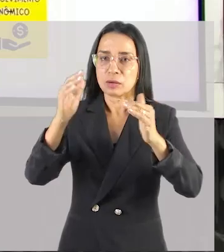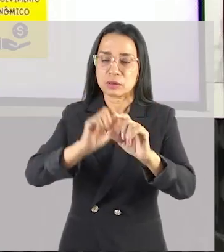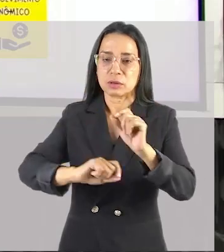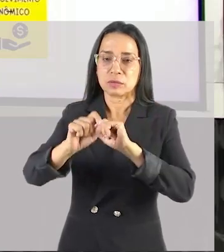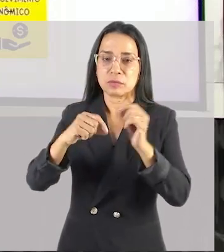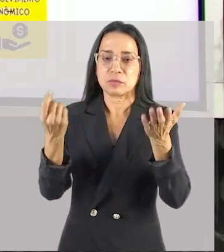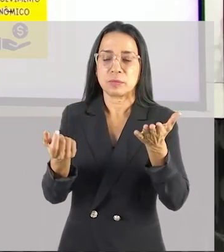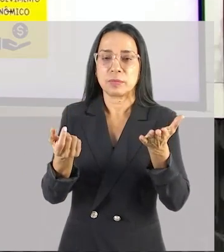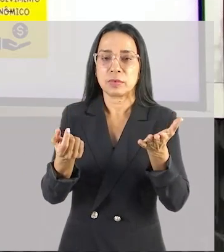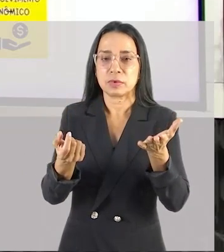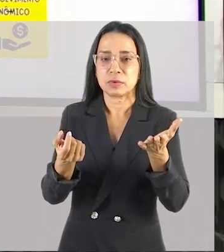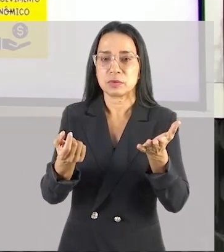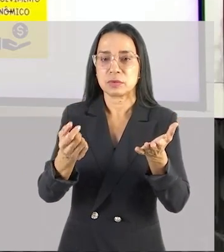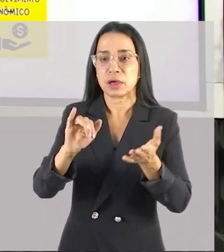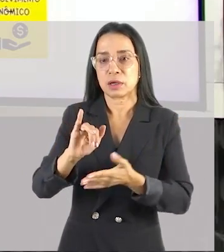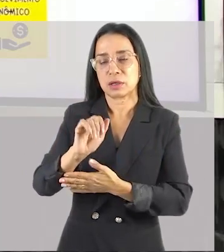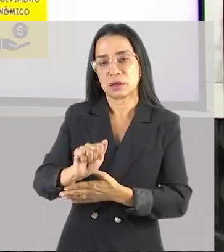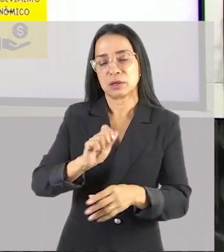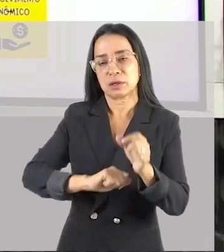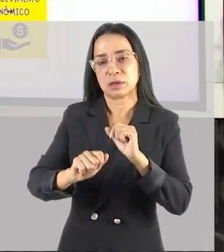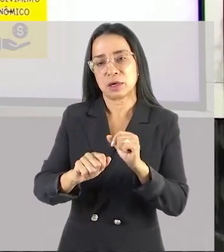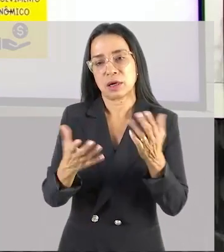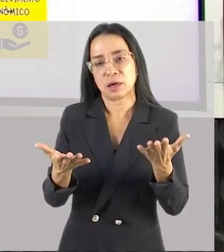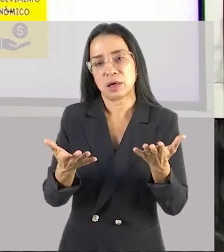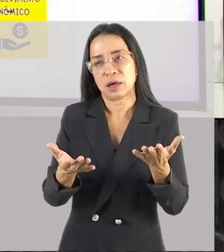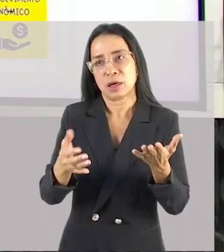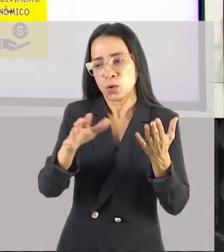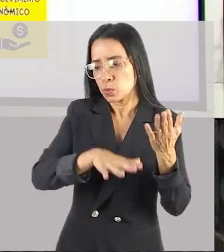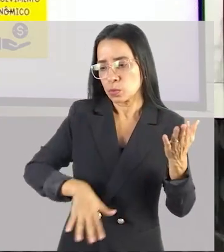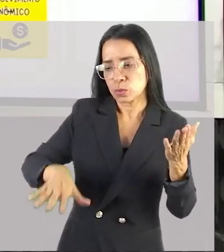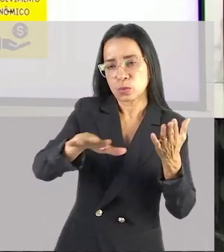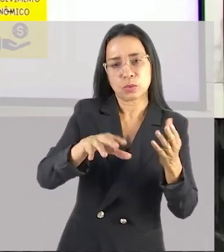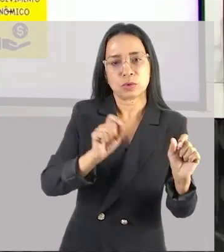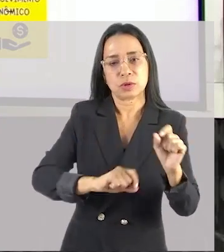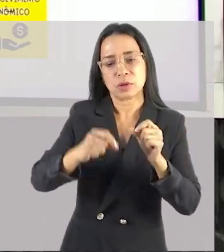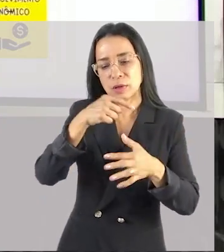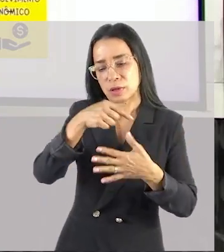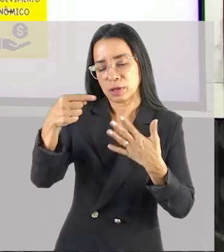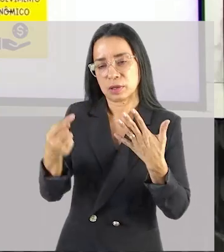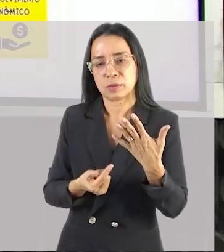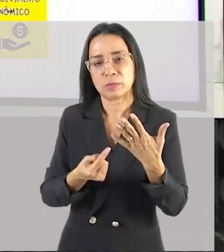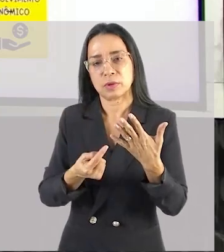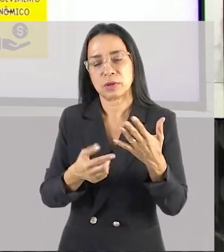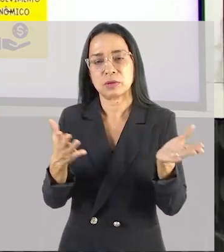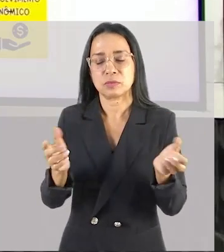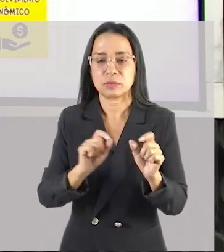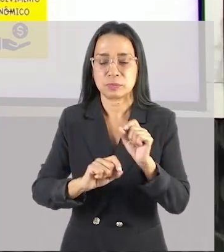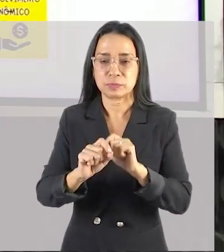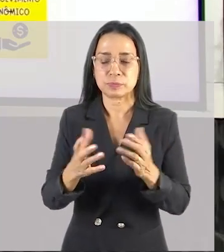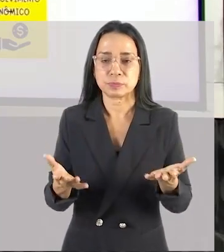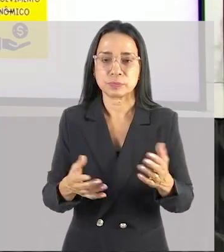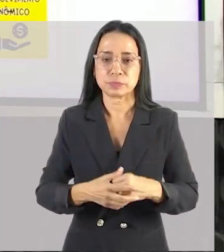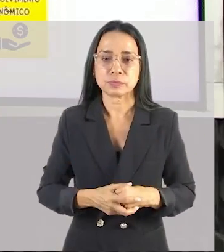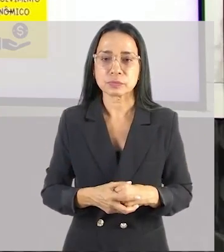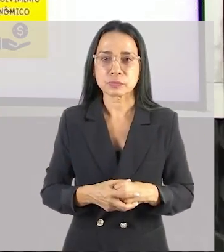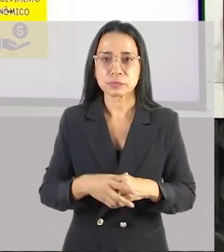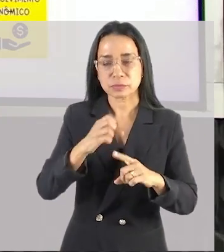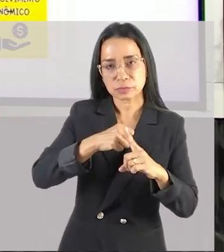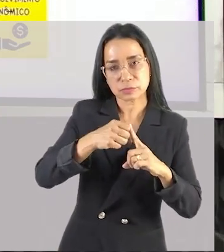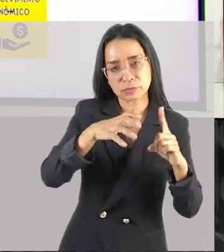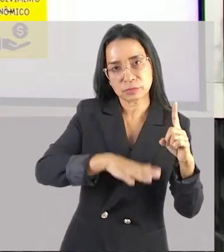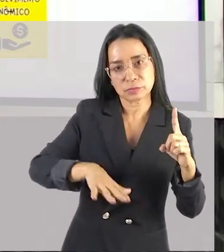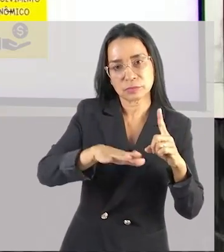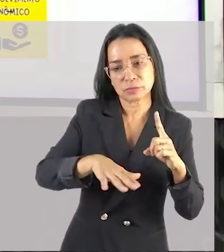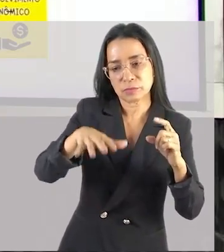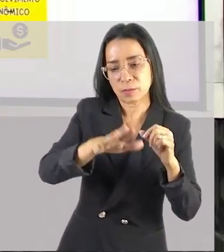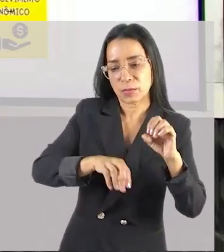como saúde, educação, segurança, meio ambiente. Não sei se você sabia, mas o Brasil está investindo em tecnologia para